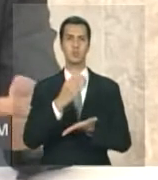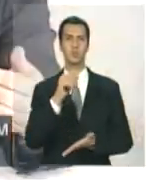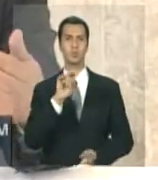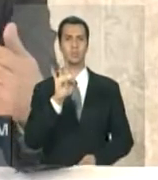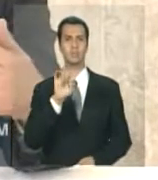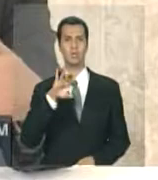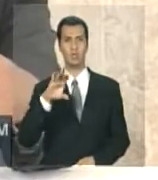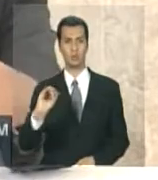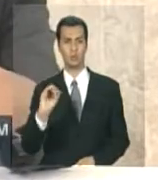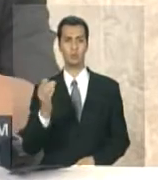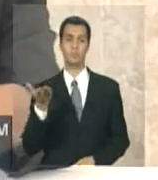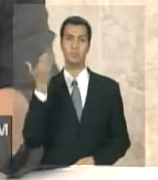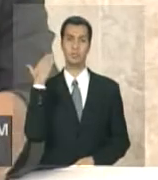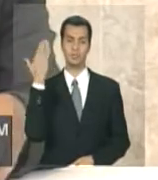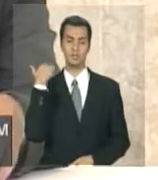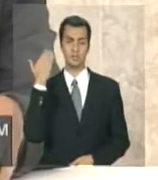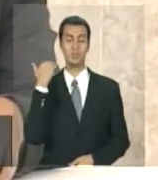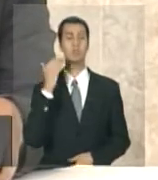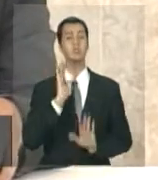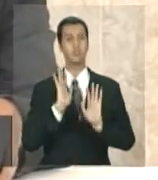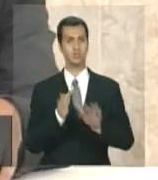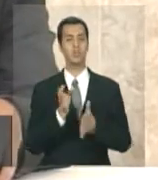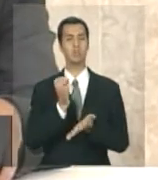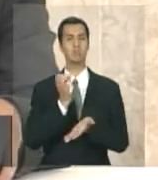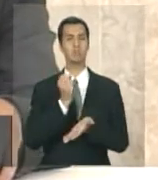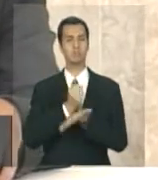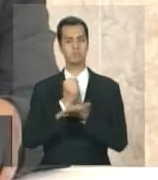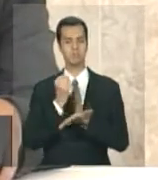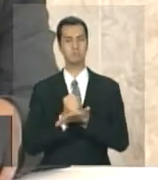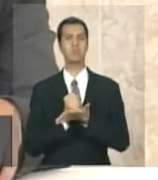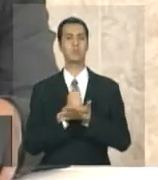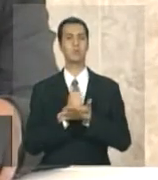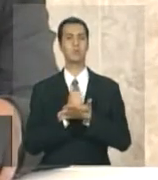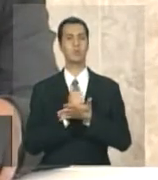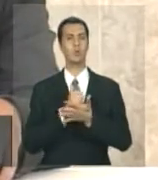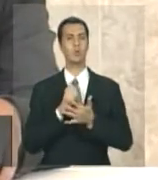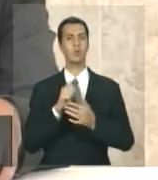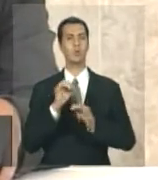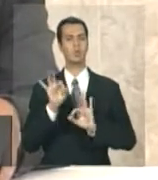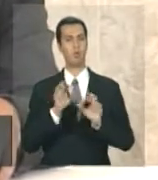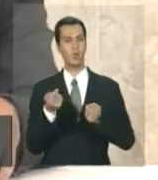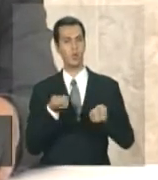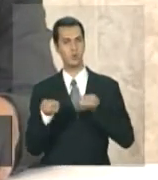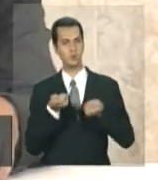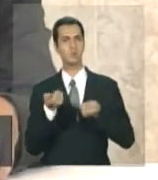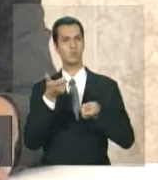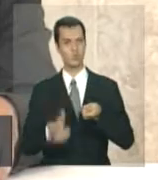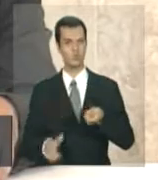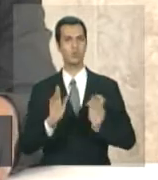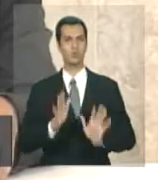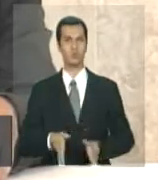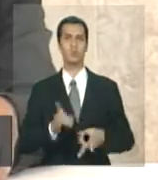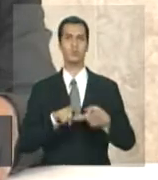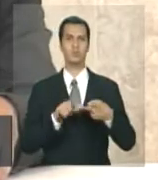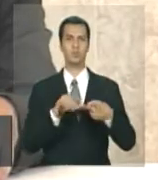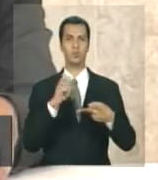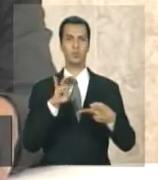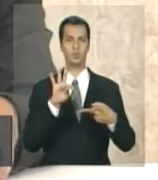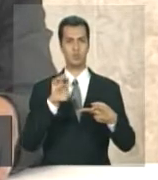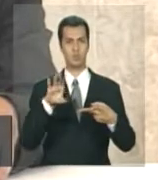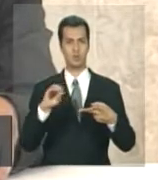que já foram renegociadas nas safras anteriores, como de contratos de investimento e custeio da